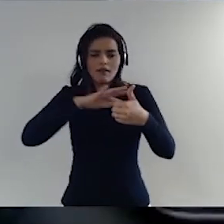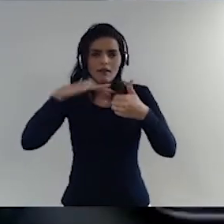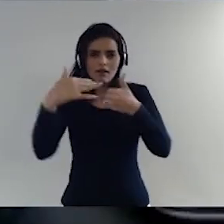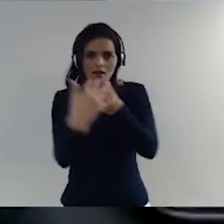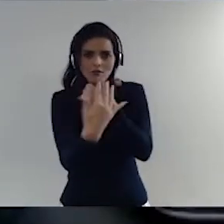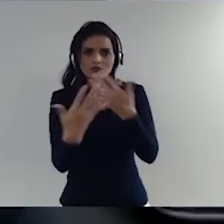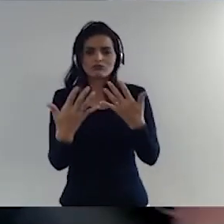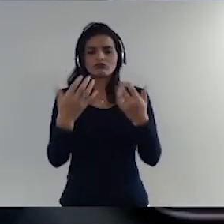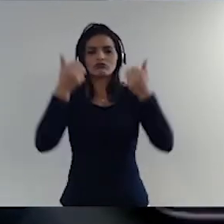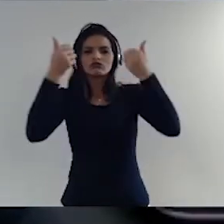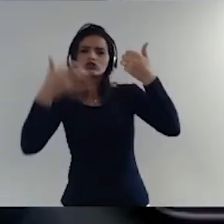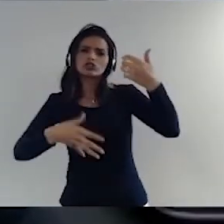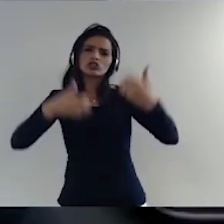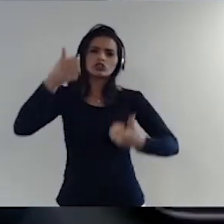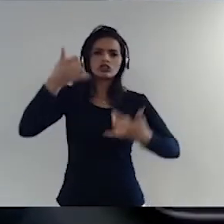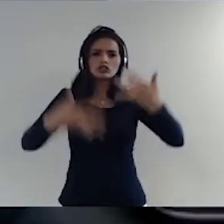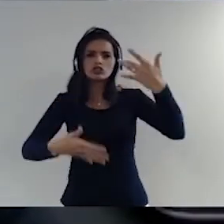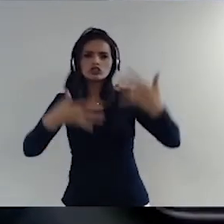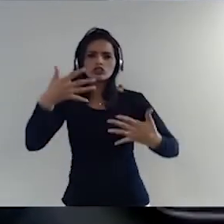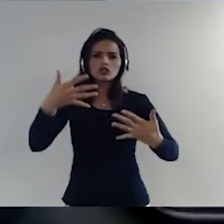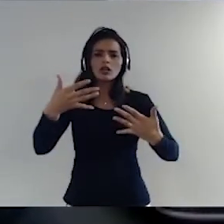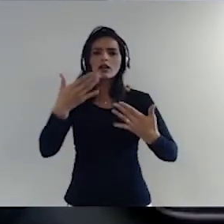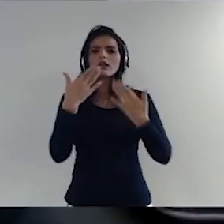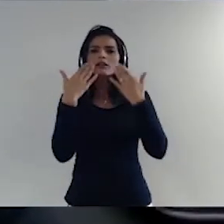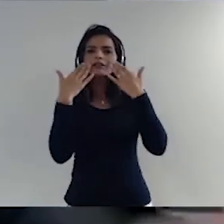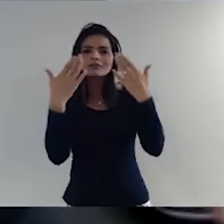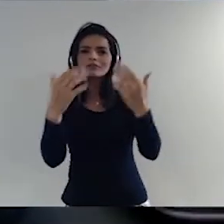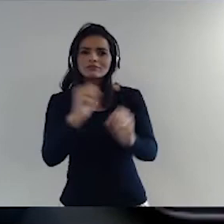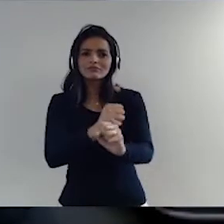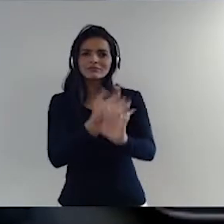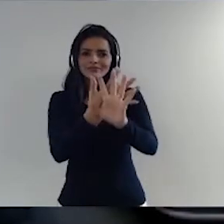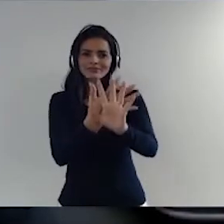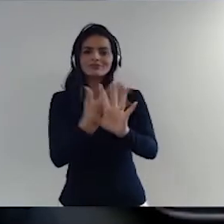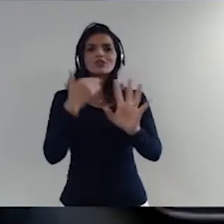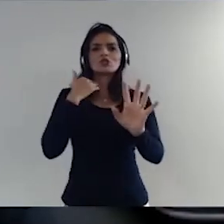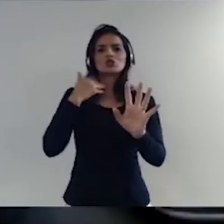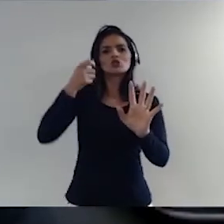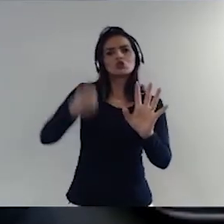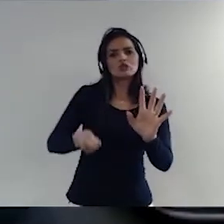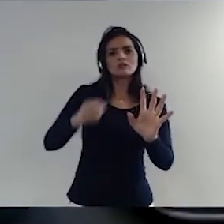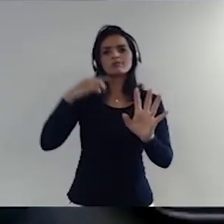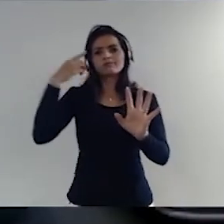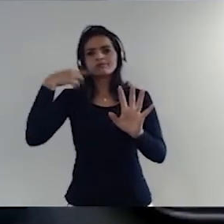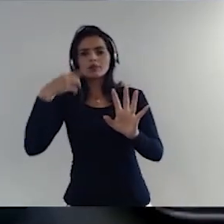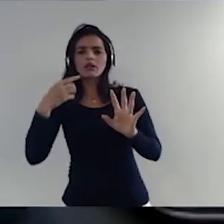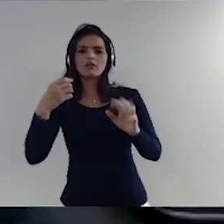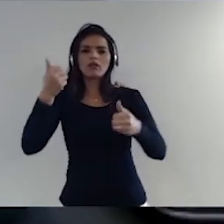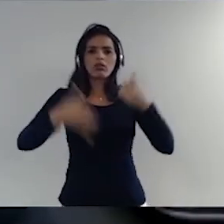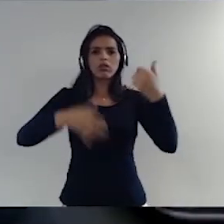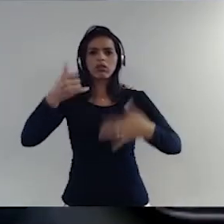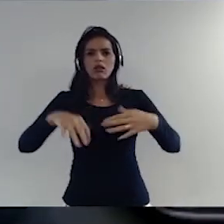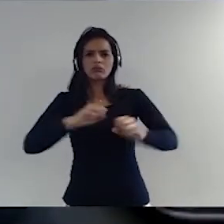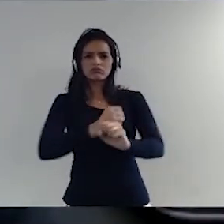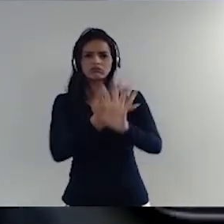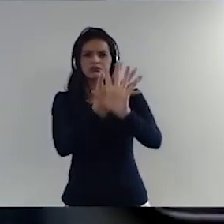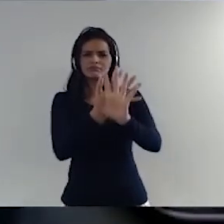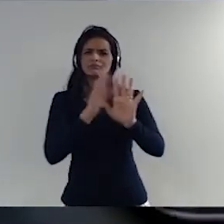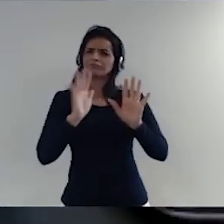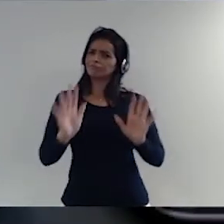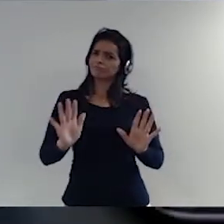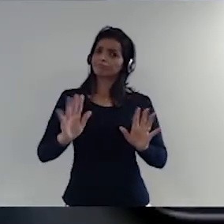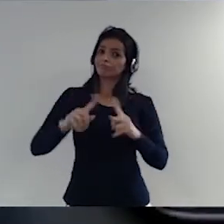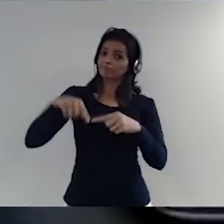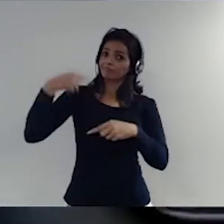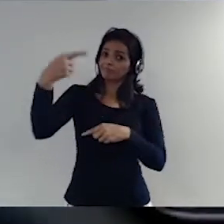instrução e que o Poder Judiciário, talvez, se debruçando sobre isso mais adiante, com mais cautela,